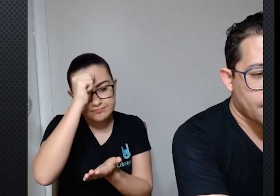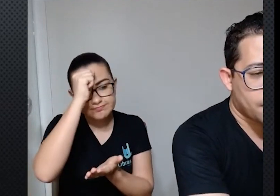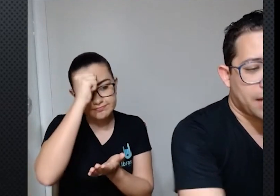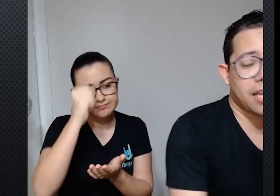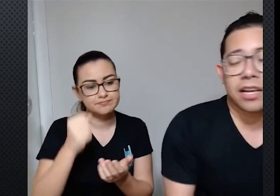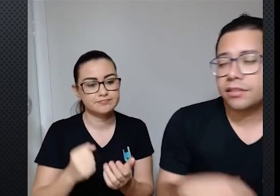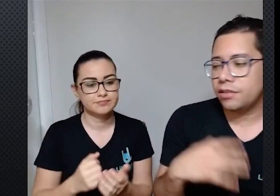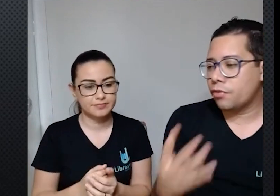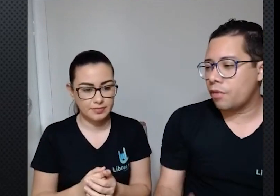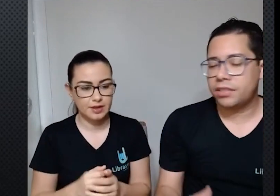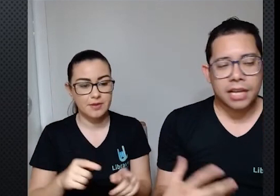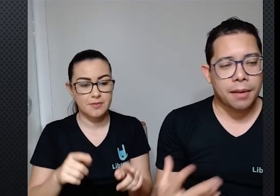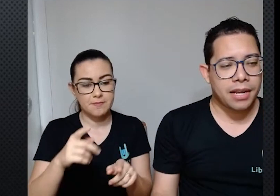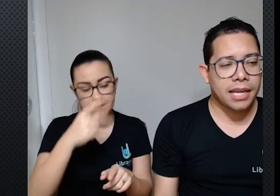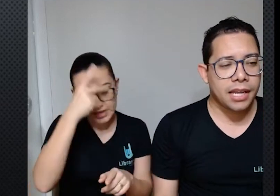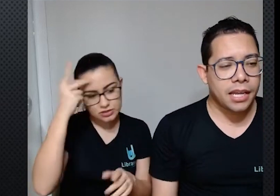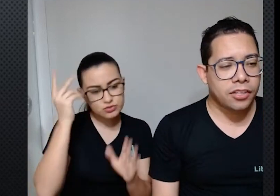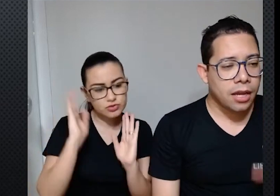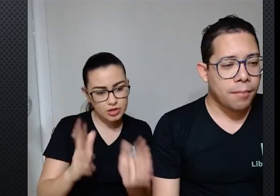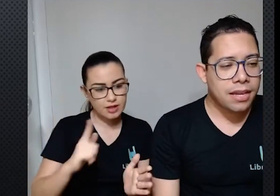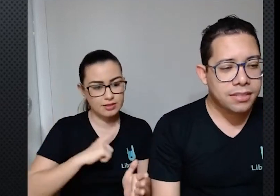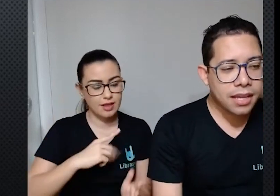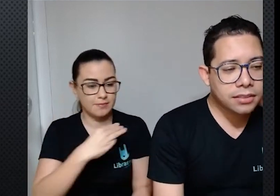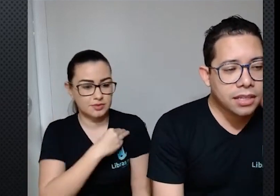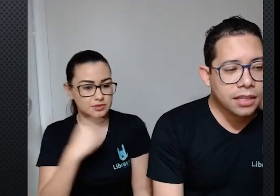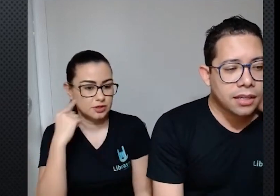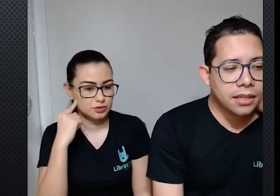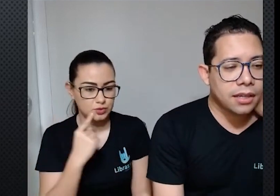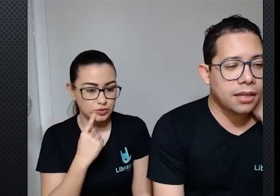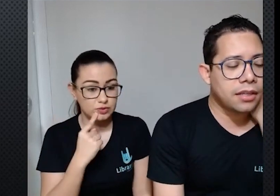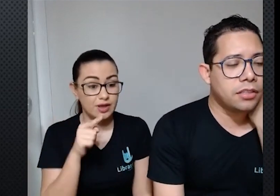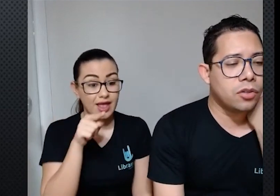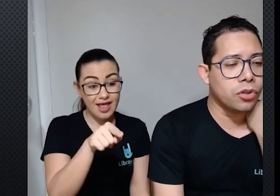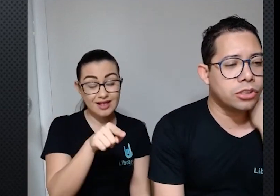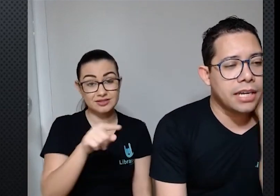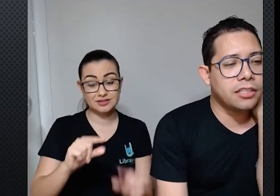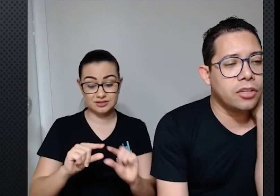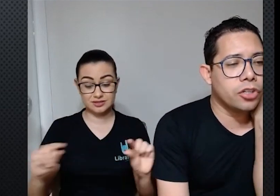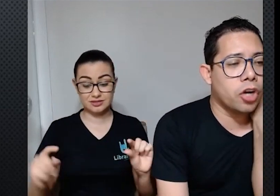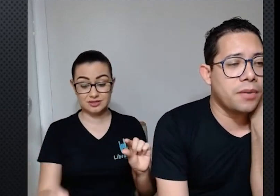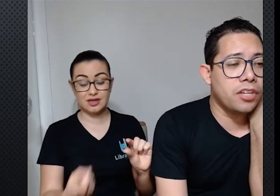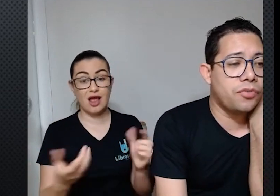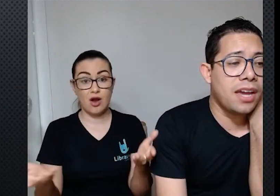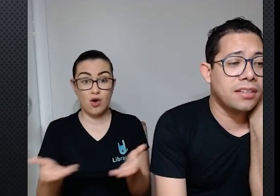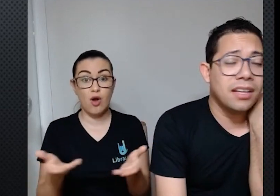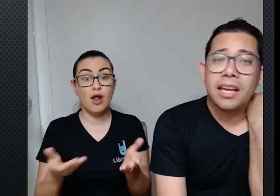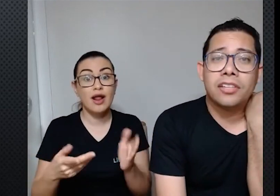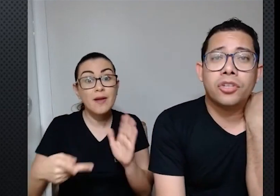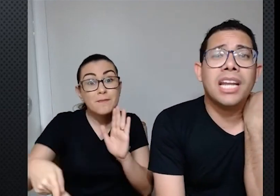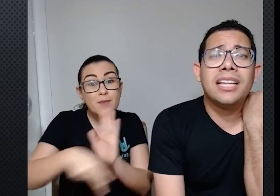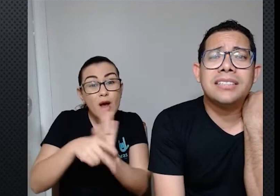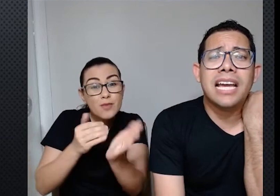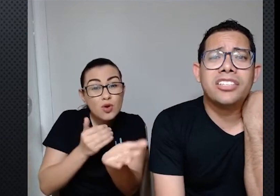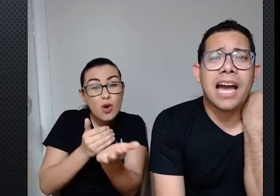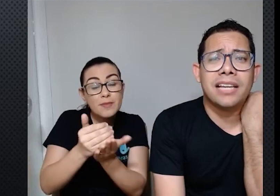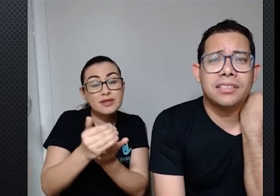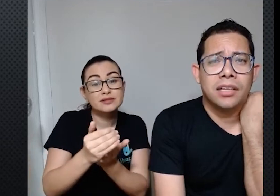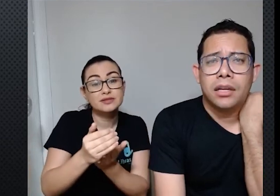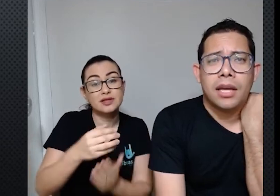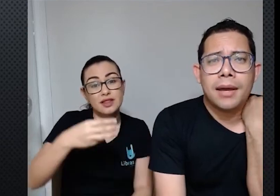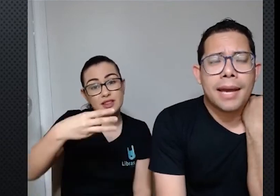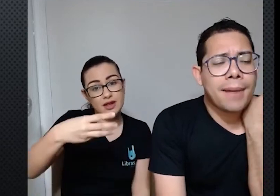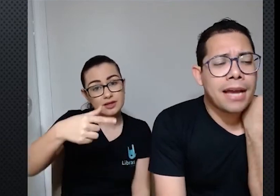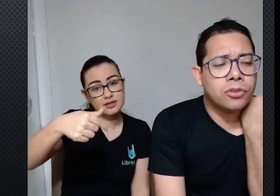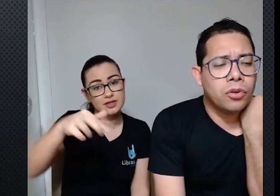tá? Para quem já desenvolve esse trabalho na igreja. Mas esse curso aí, esse workshop que a gente fez, é só